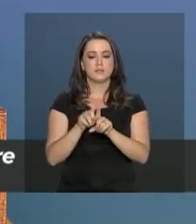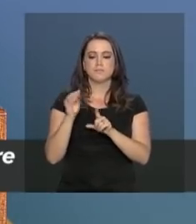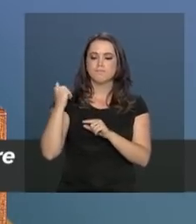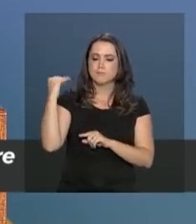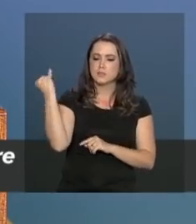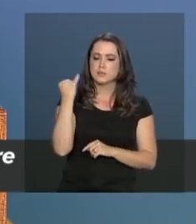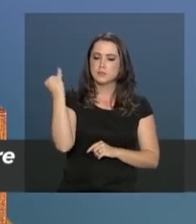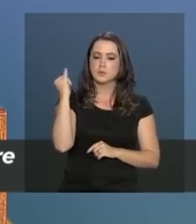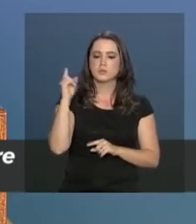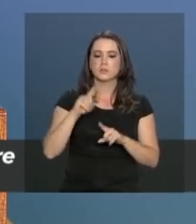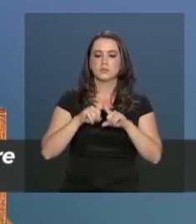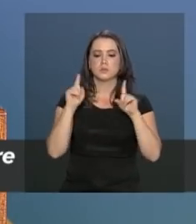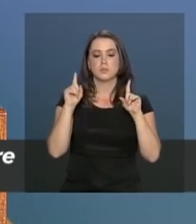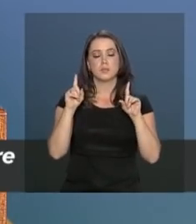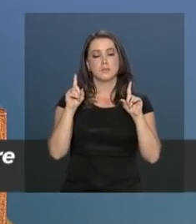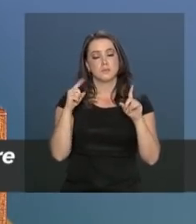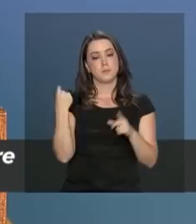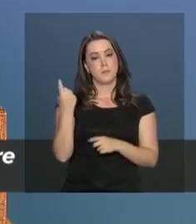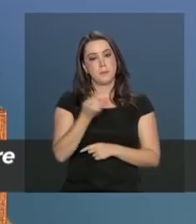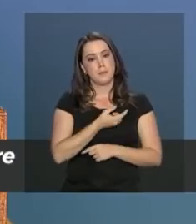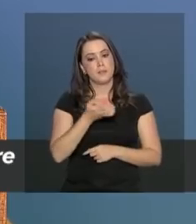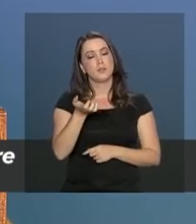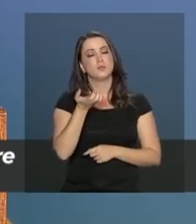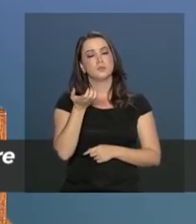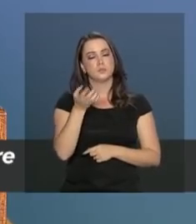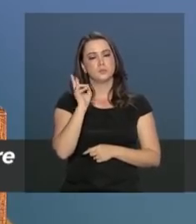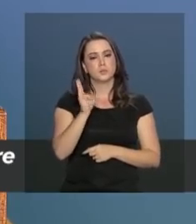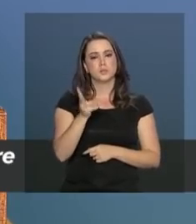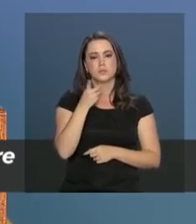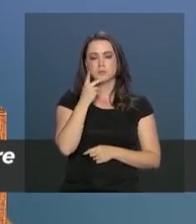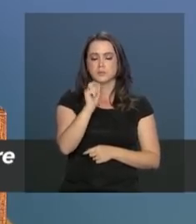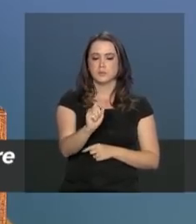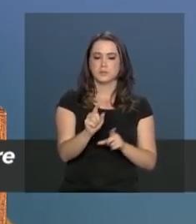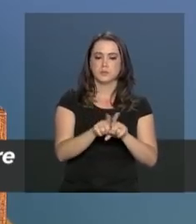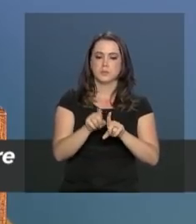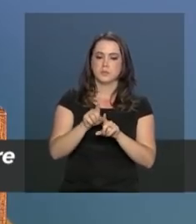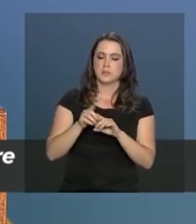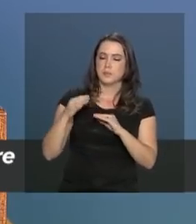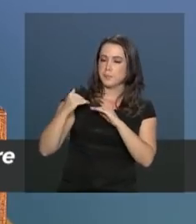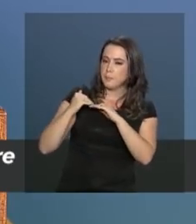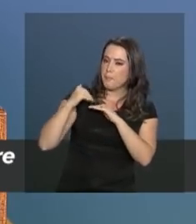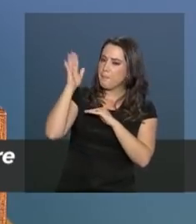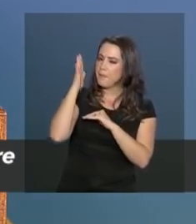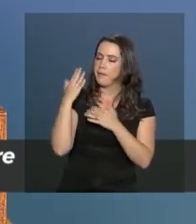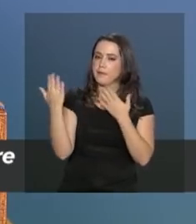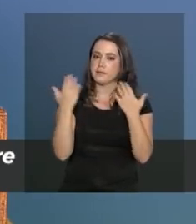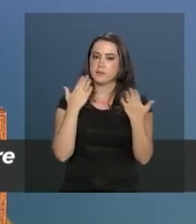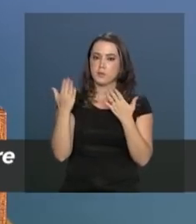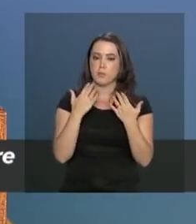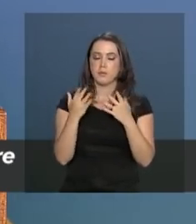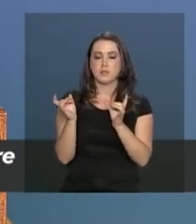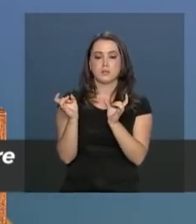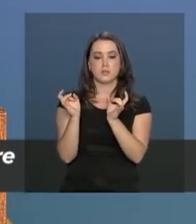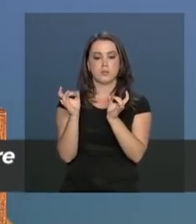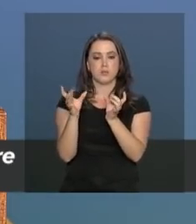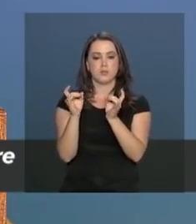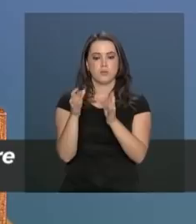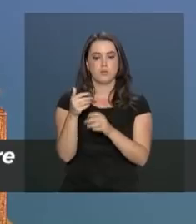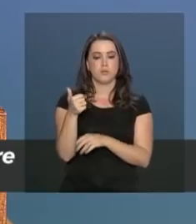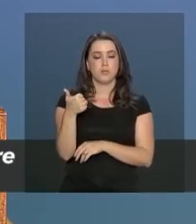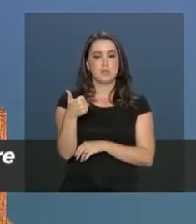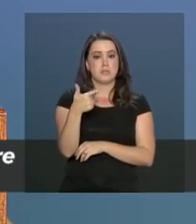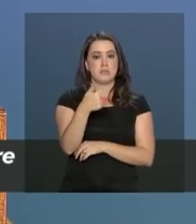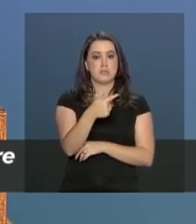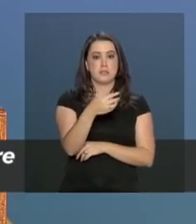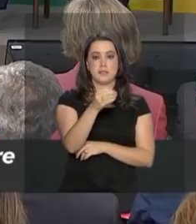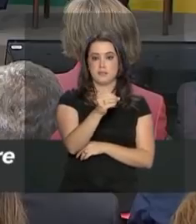maior relevância mas o que celebramos isto é mais até do que os ágios né de 170 e